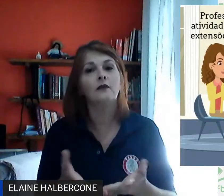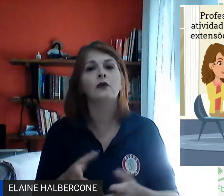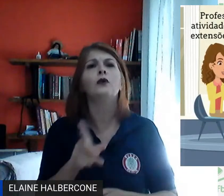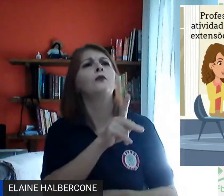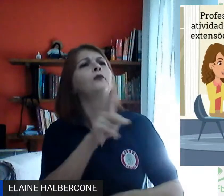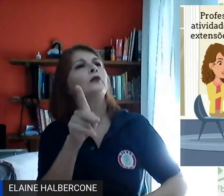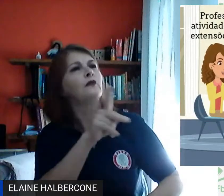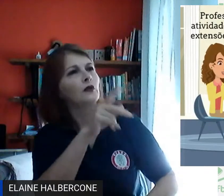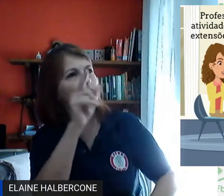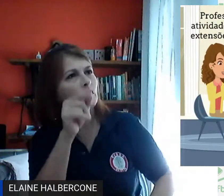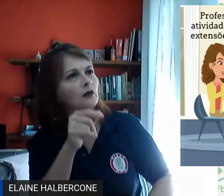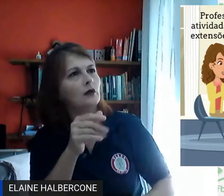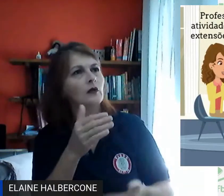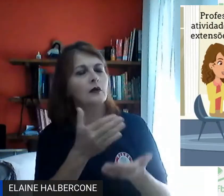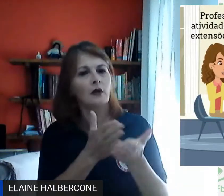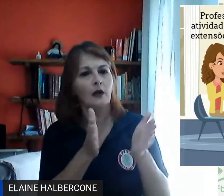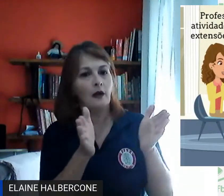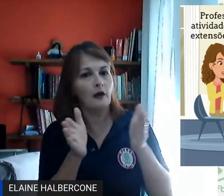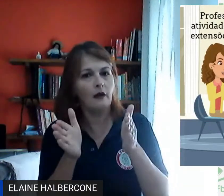Professor, a parte de